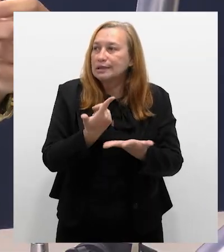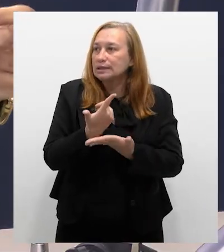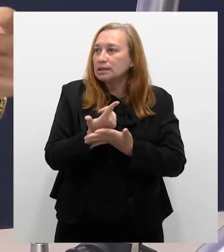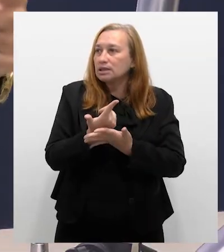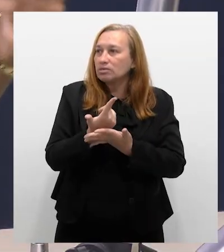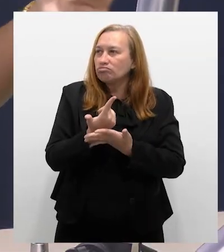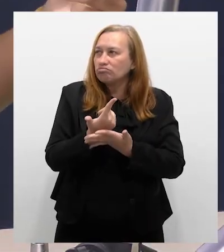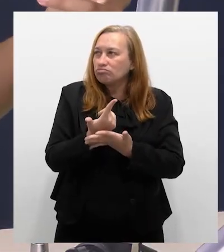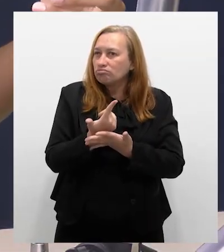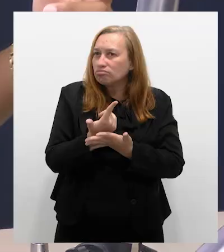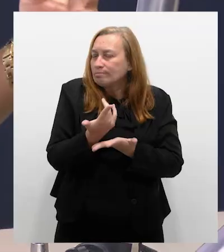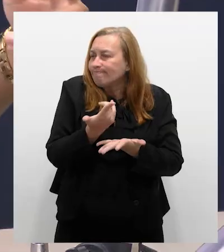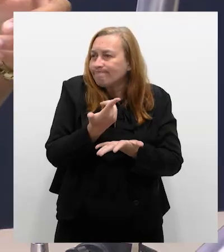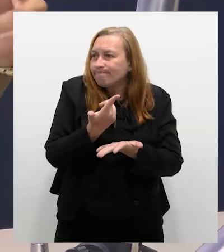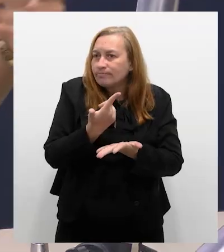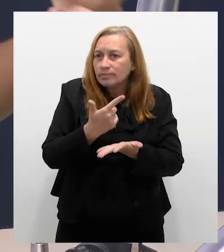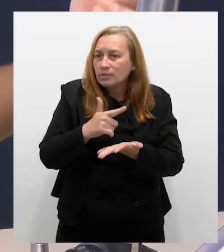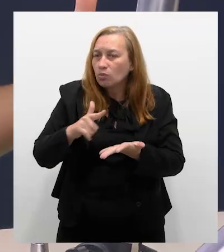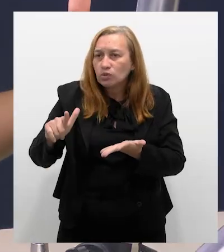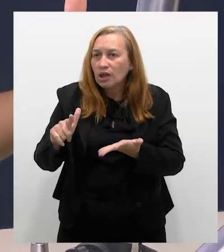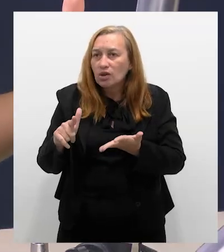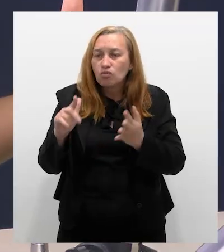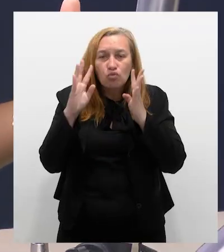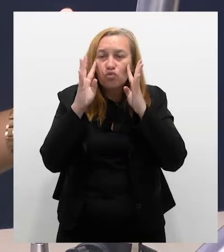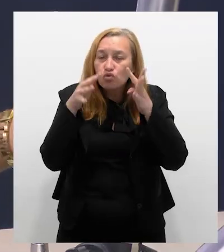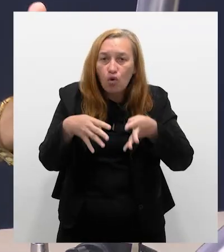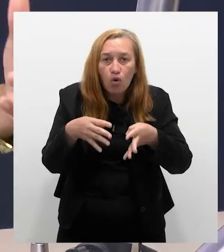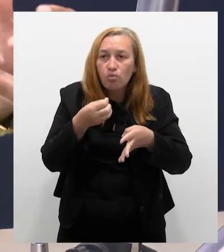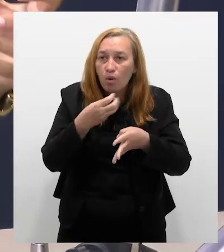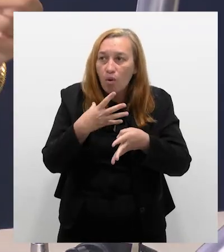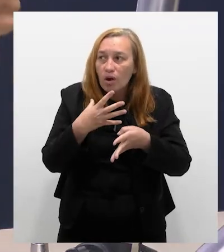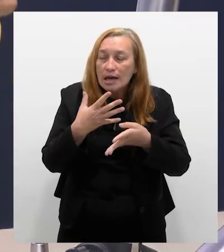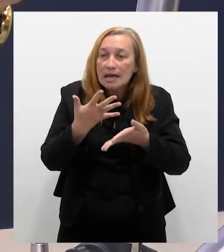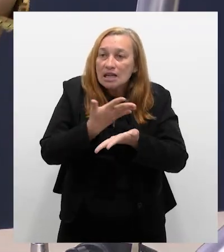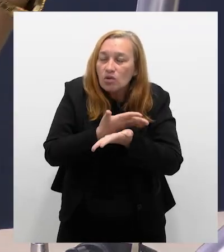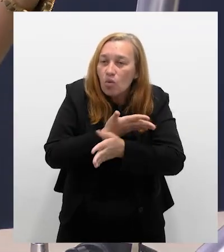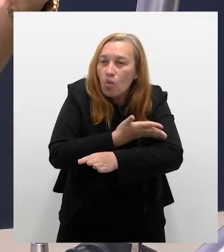tem uma boa nível de concentração, ele começa